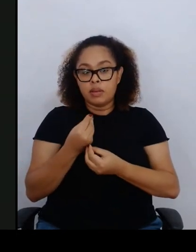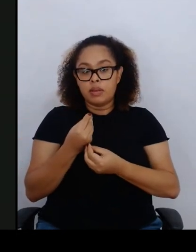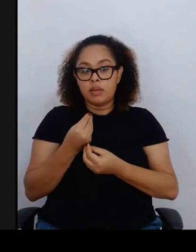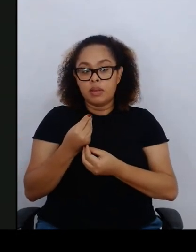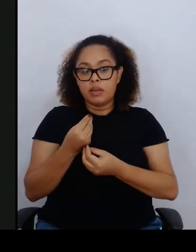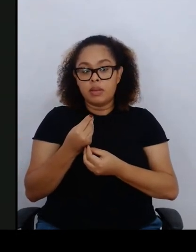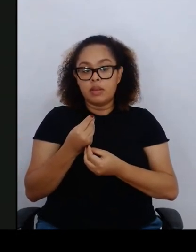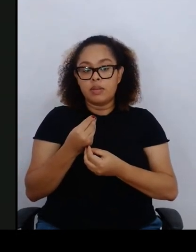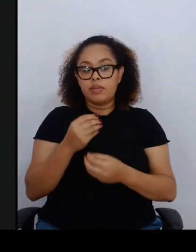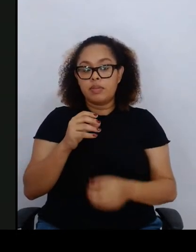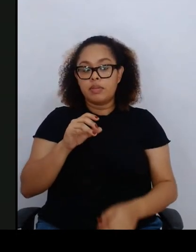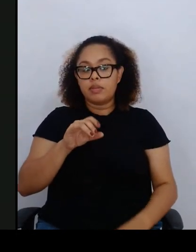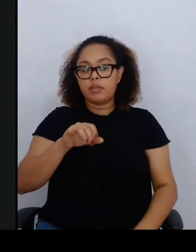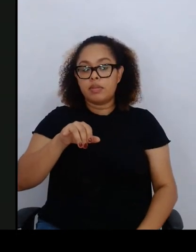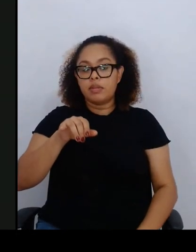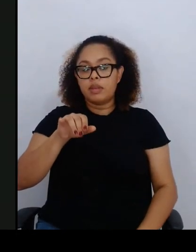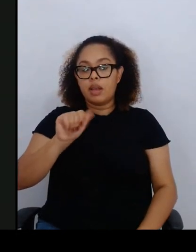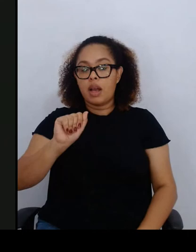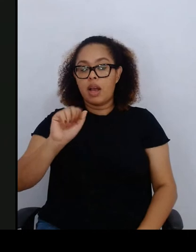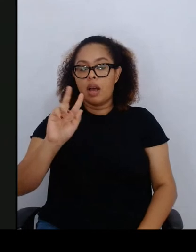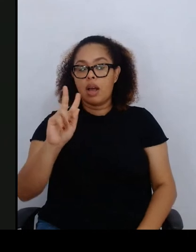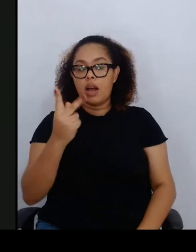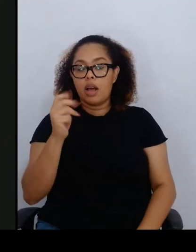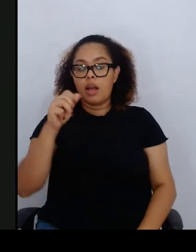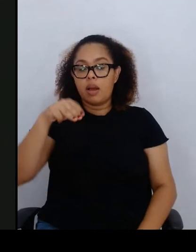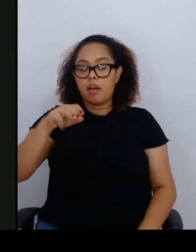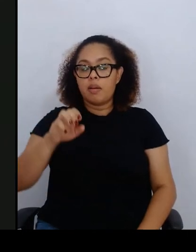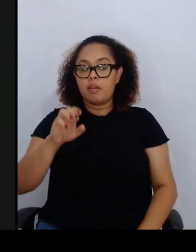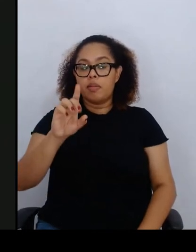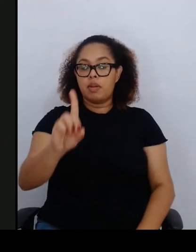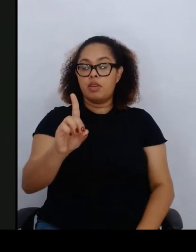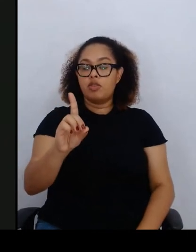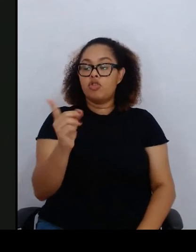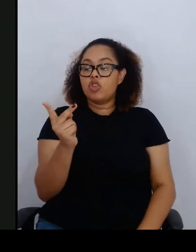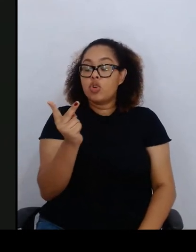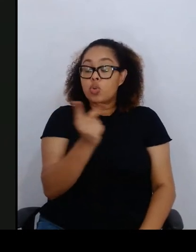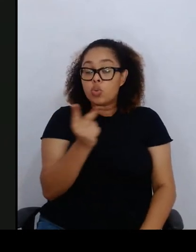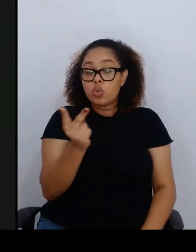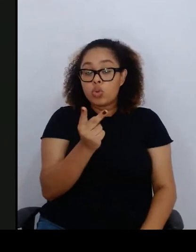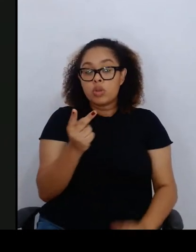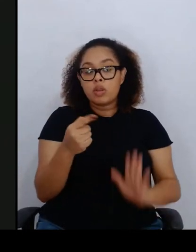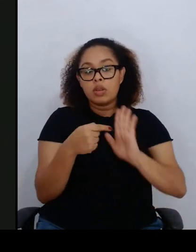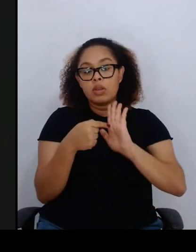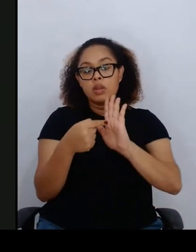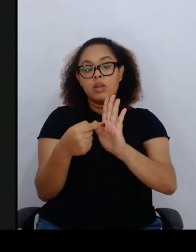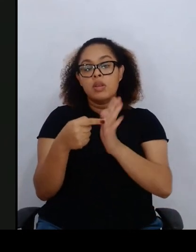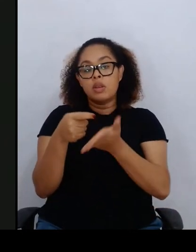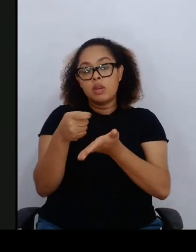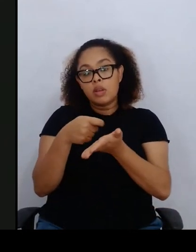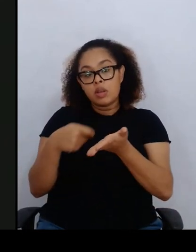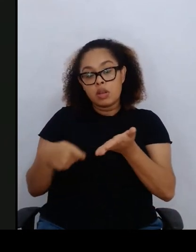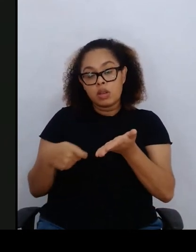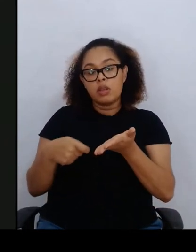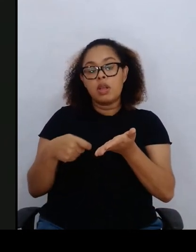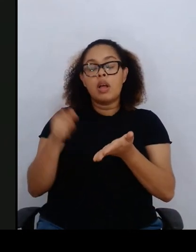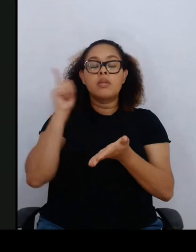Depois da sua primeira viagem foram apresentados pelo escritor americano